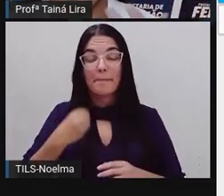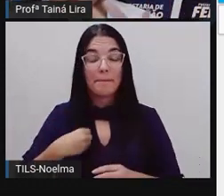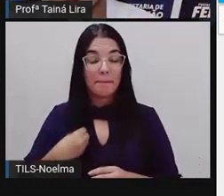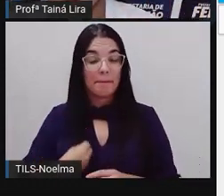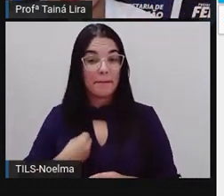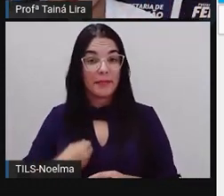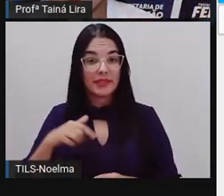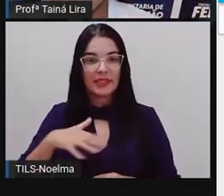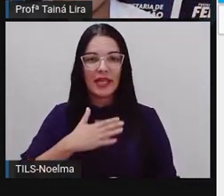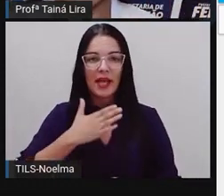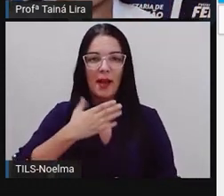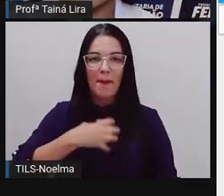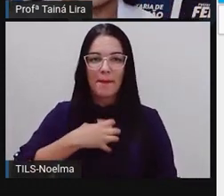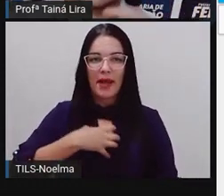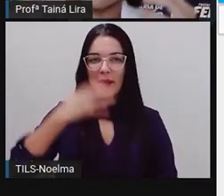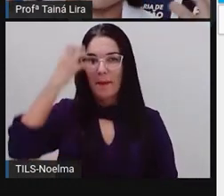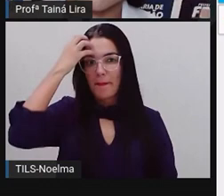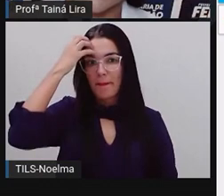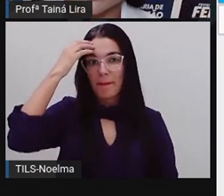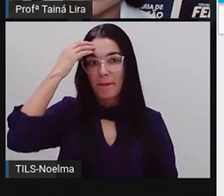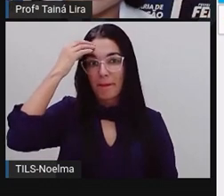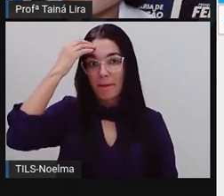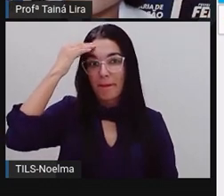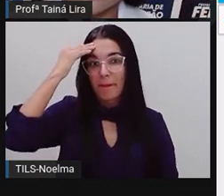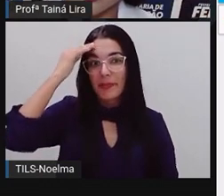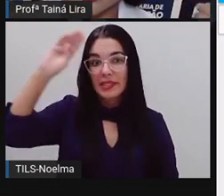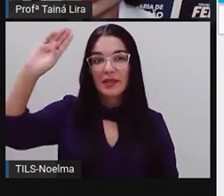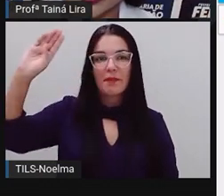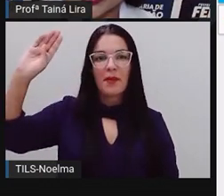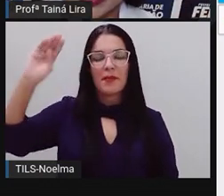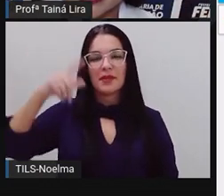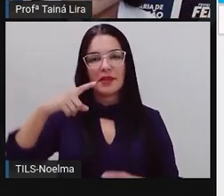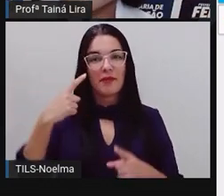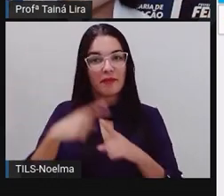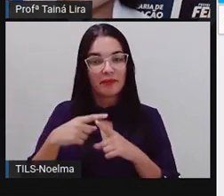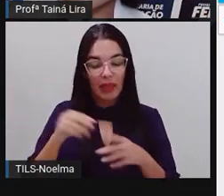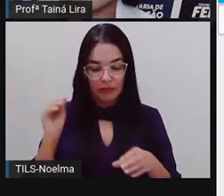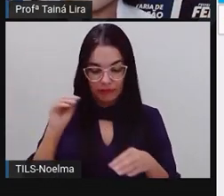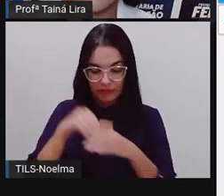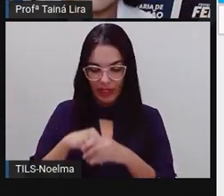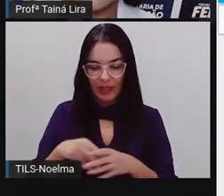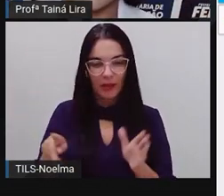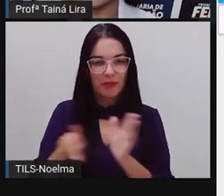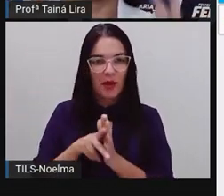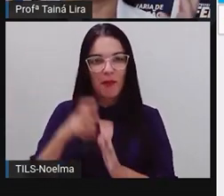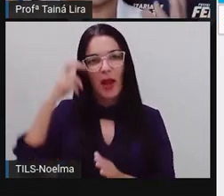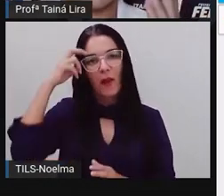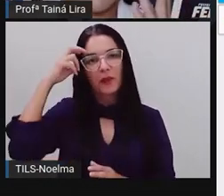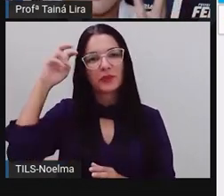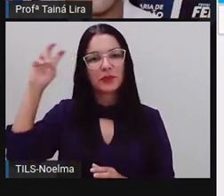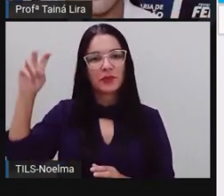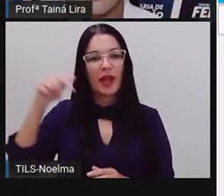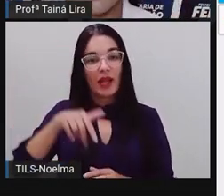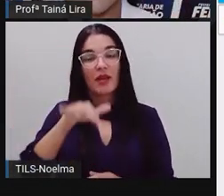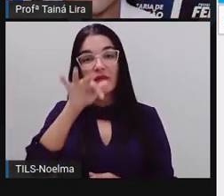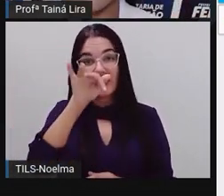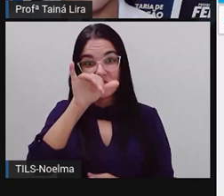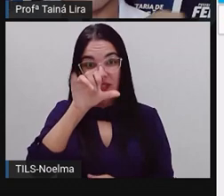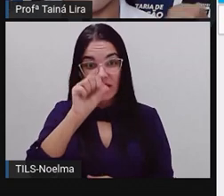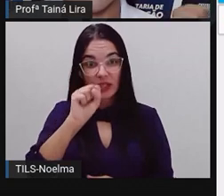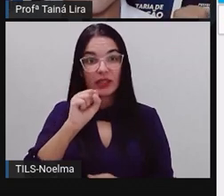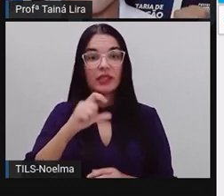presente principalmente aqui na Bahia faz parte da Cultura né da nossa Cultura né É aqui em Feira de Santana